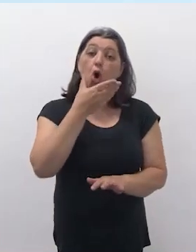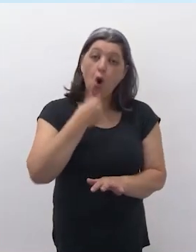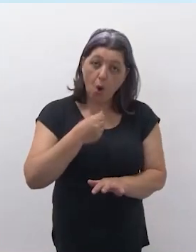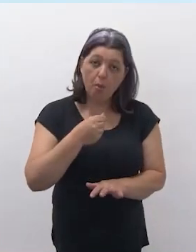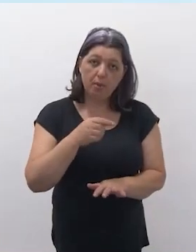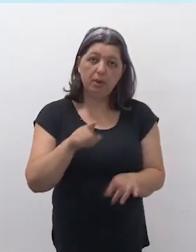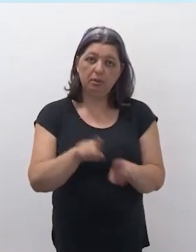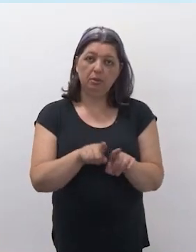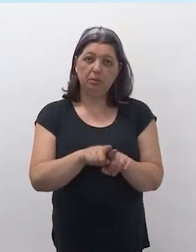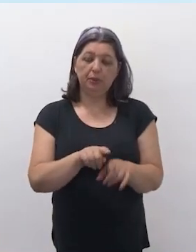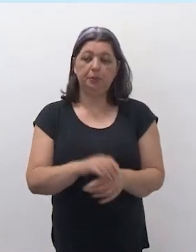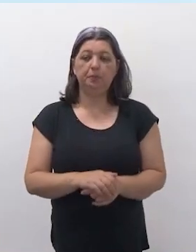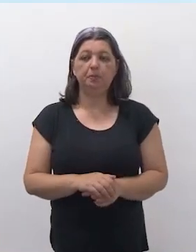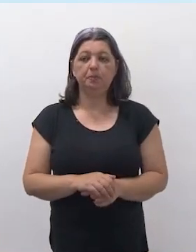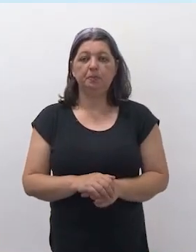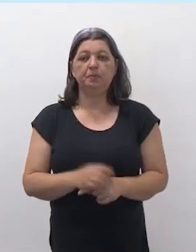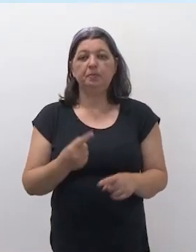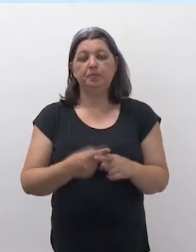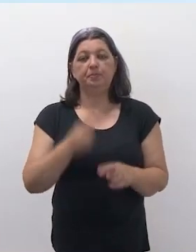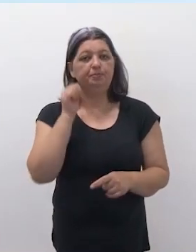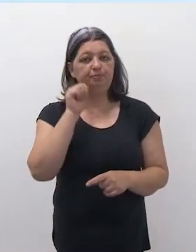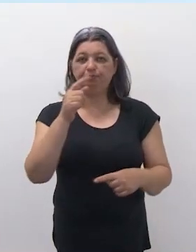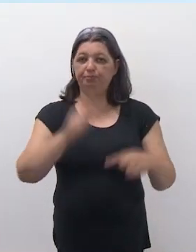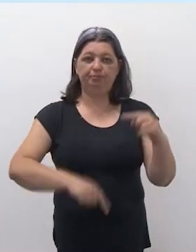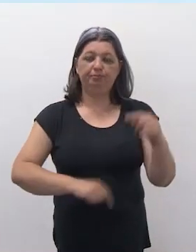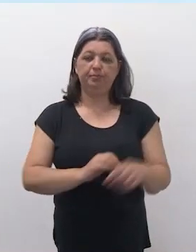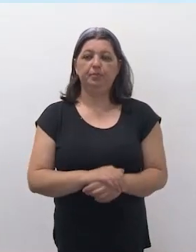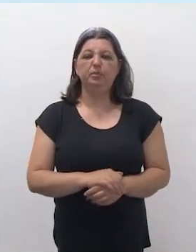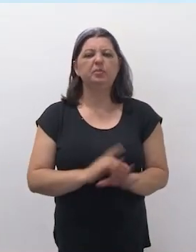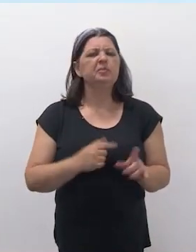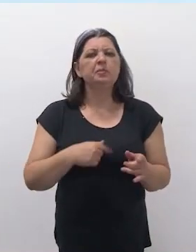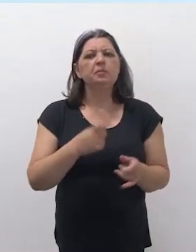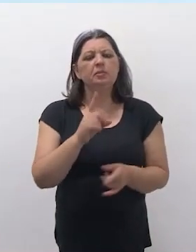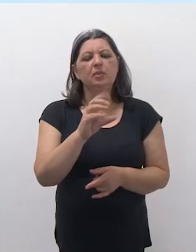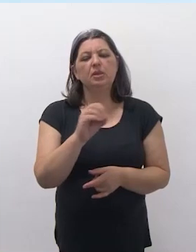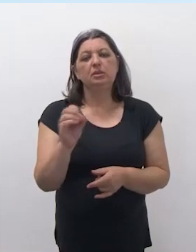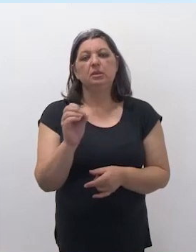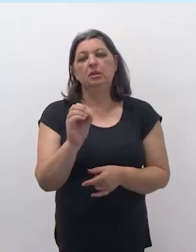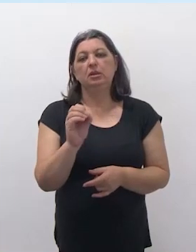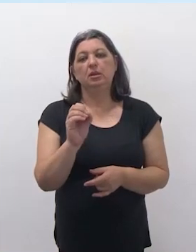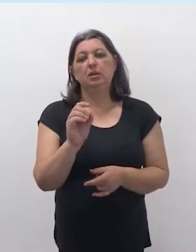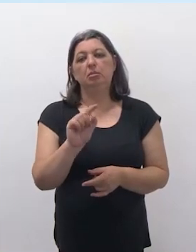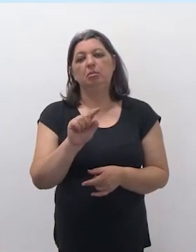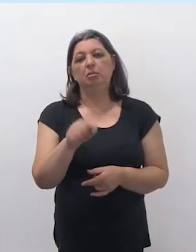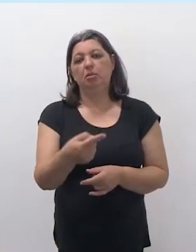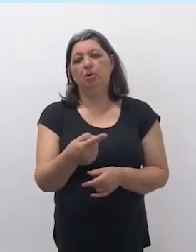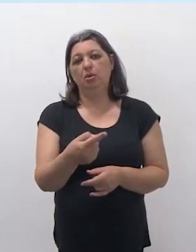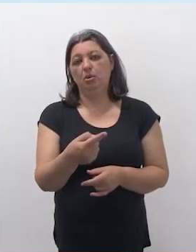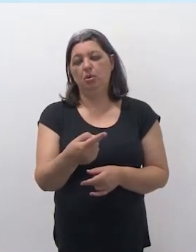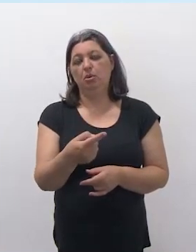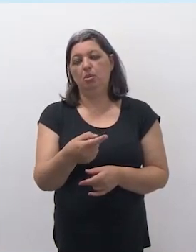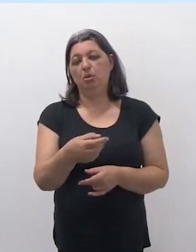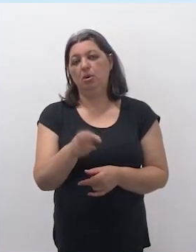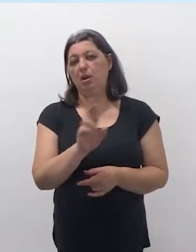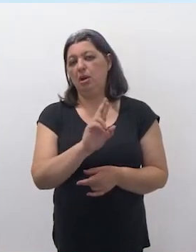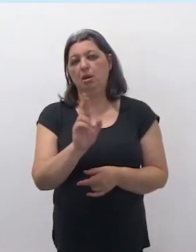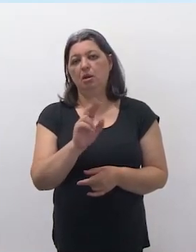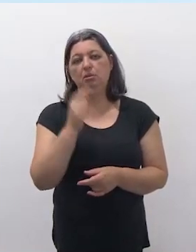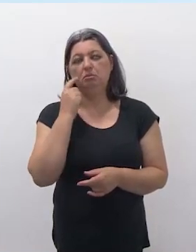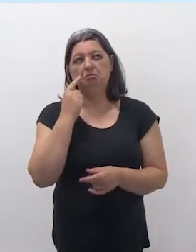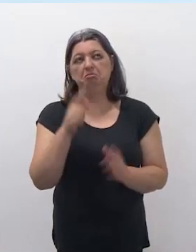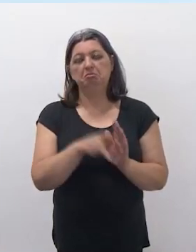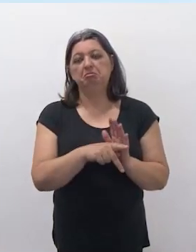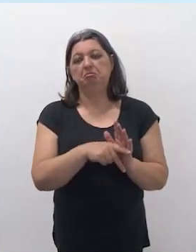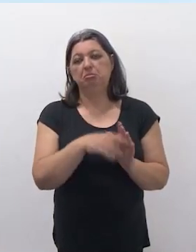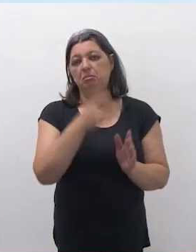outros condicionantes. Mas esse 100 mil reais, na verdade, ele atualizado, ele dá muito pouco dinheiro, né? Por exemplo, o funcionário público